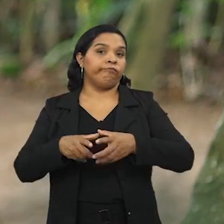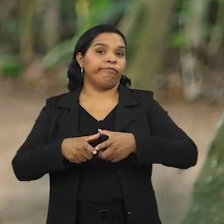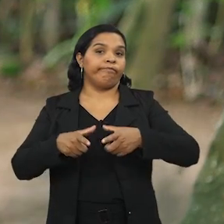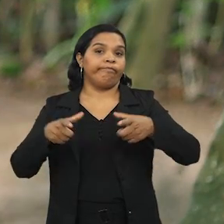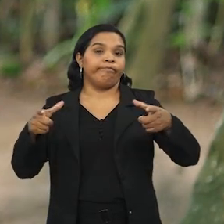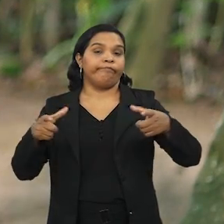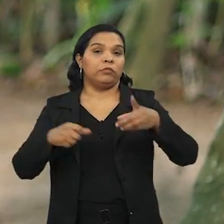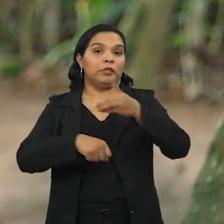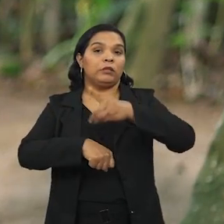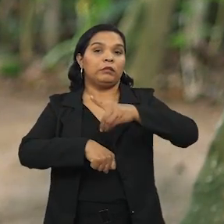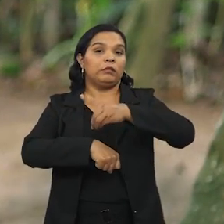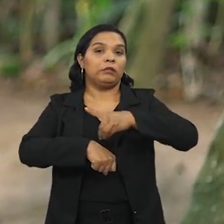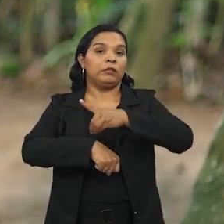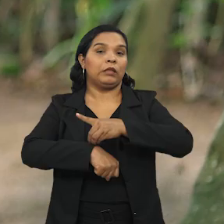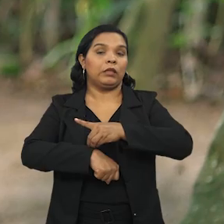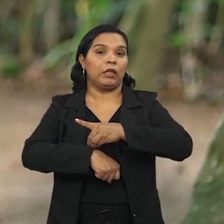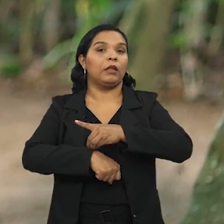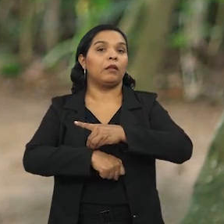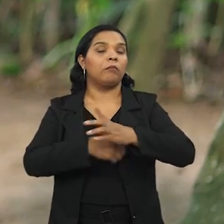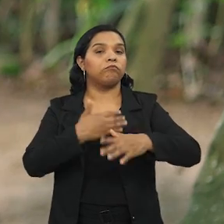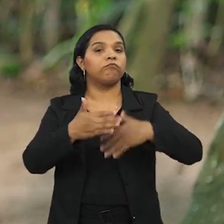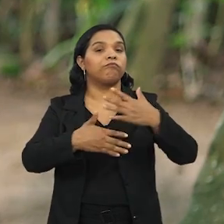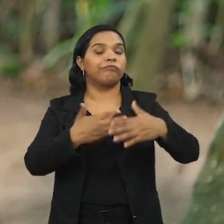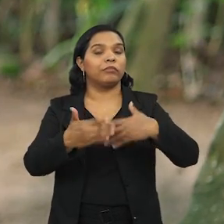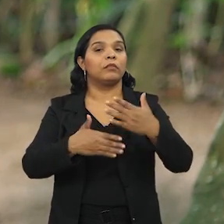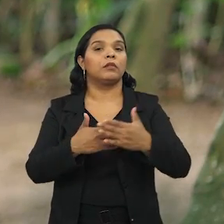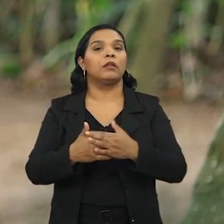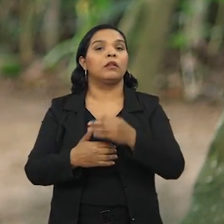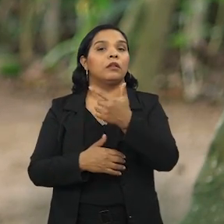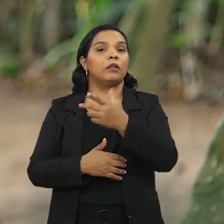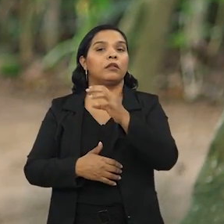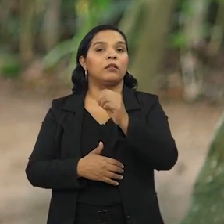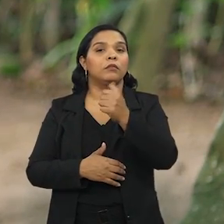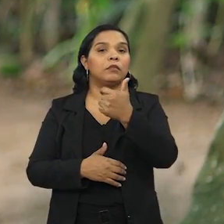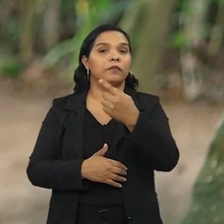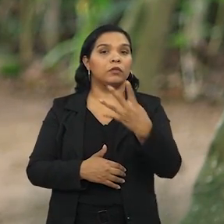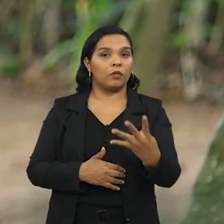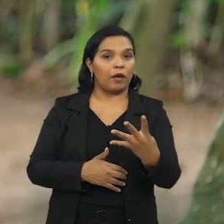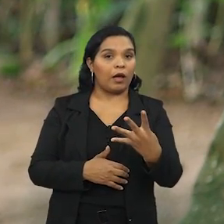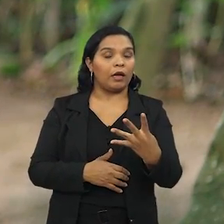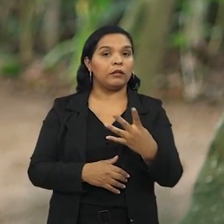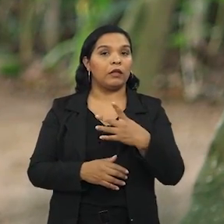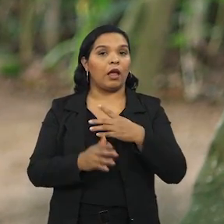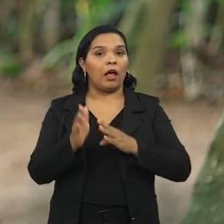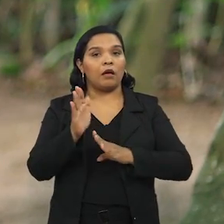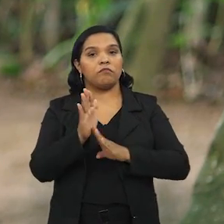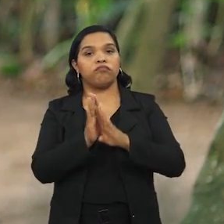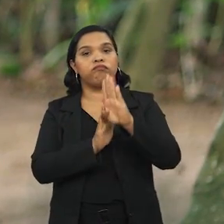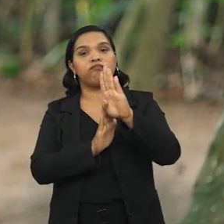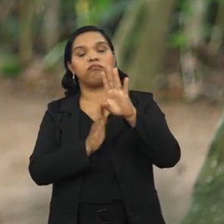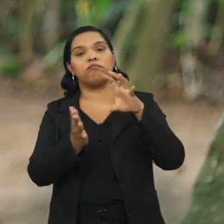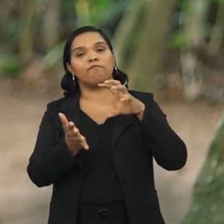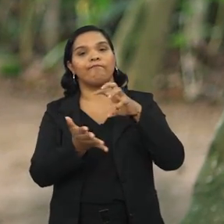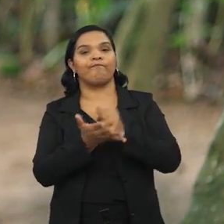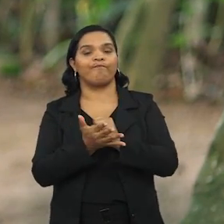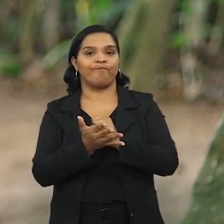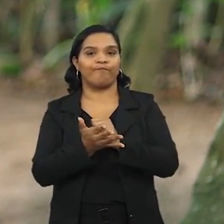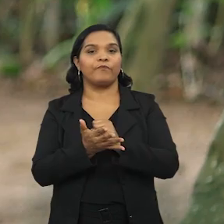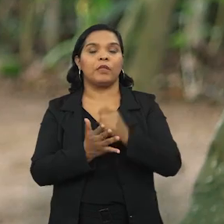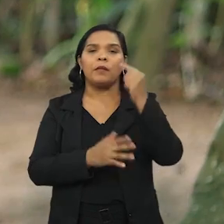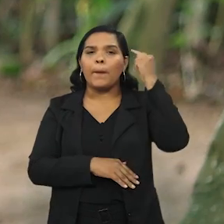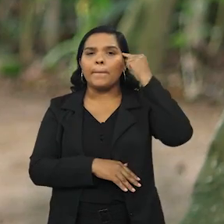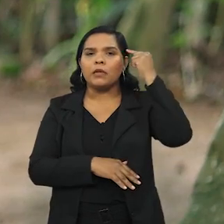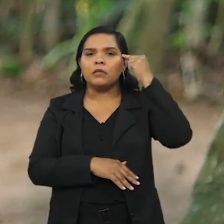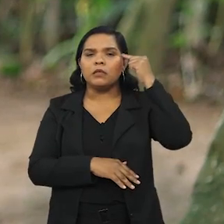Os casos de dengue cresceram consideravelmente no Brasil nos últimos anos. Em 2024, o país bateu recorde no número